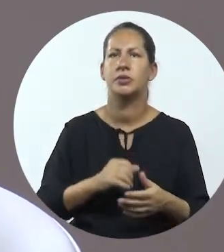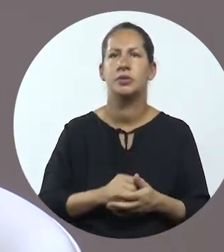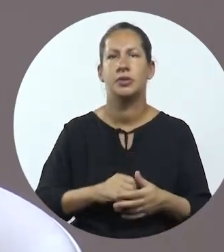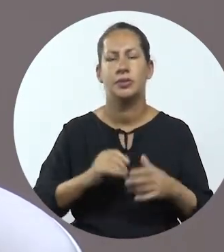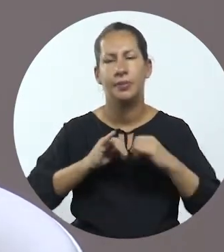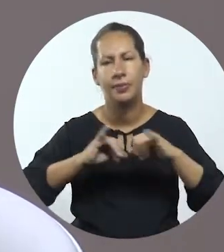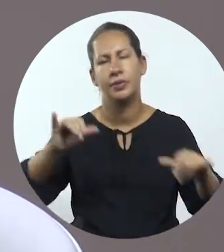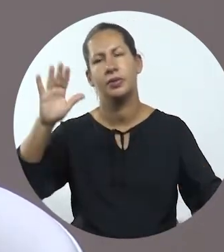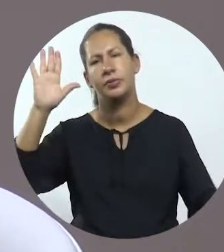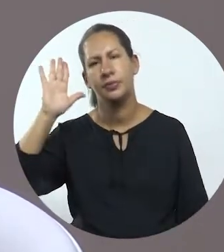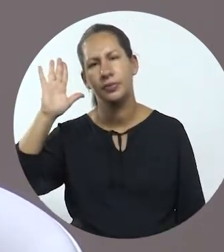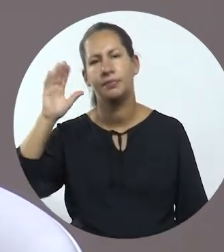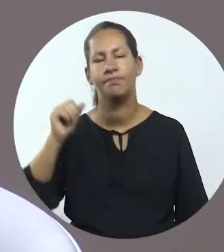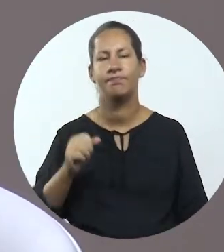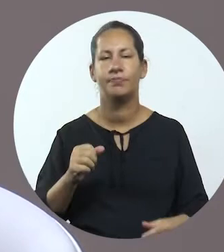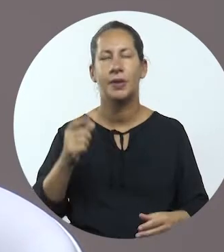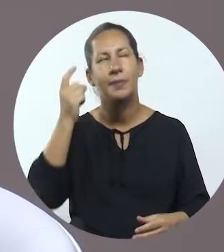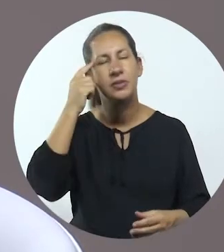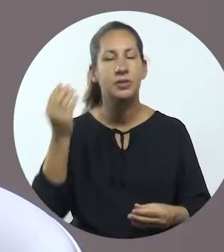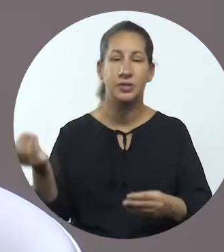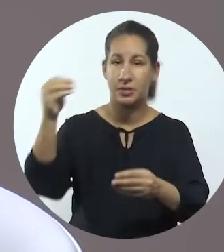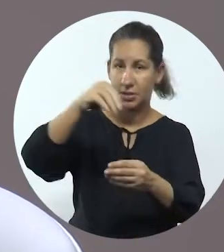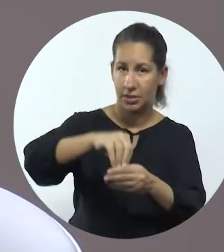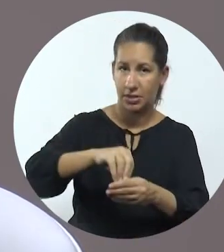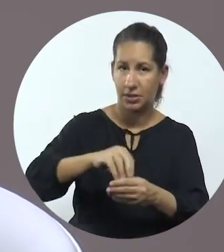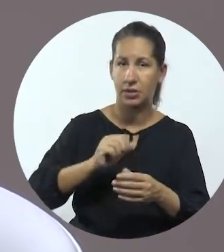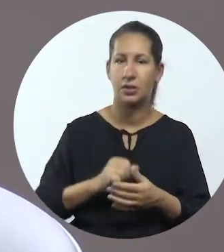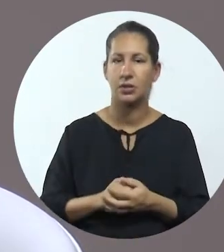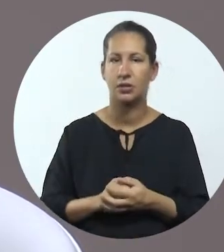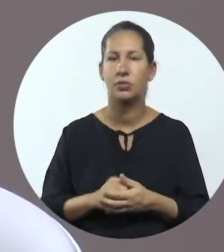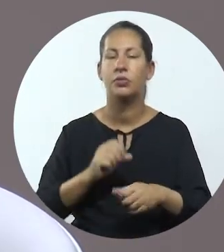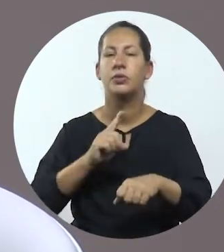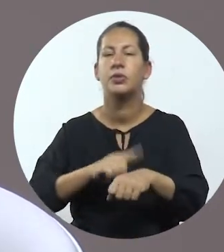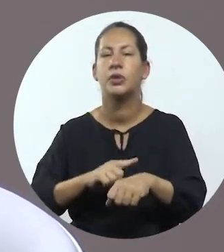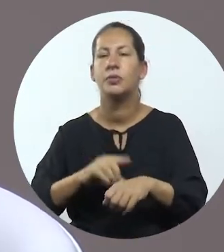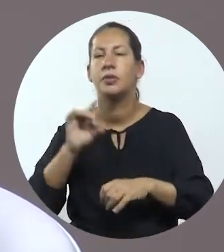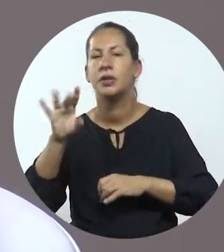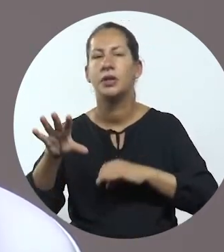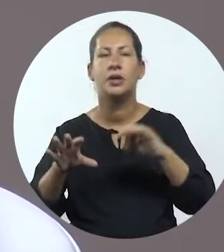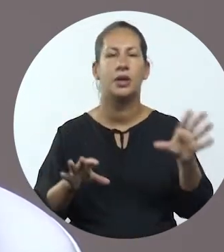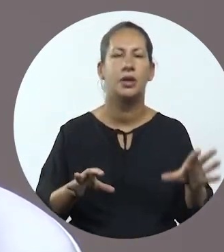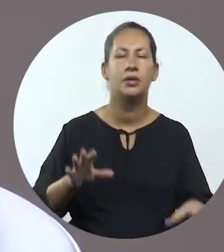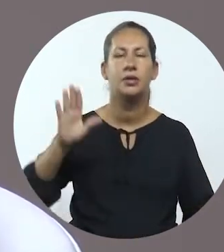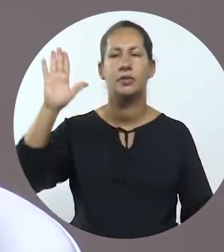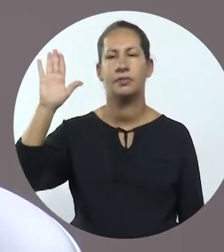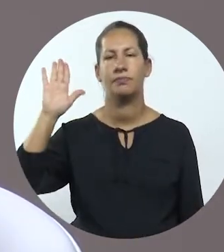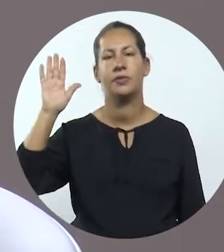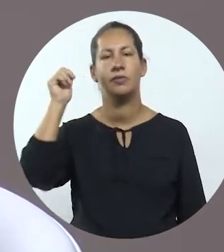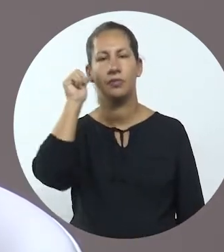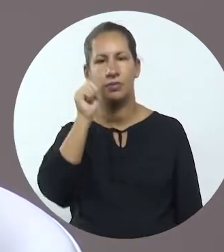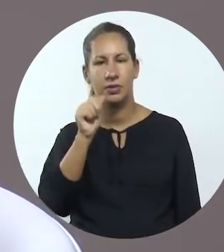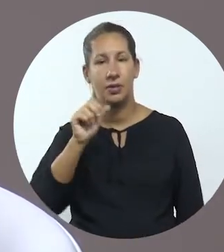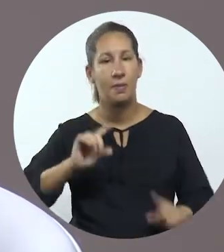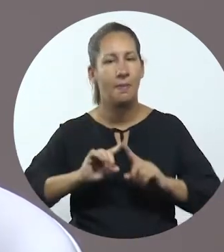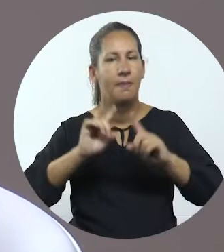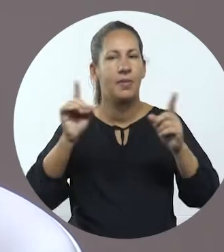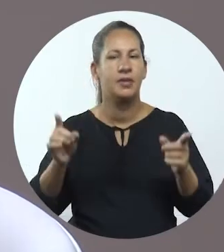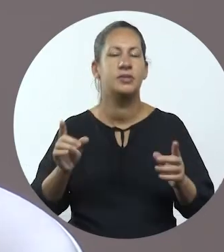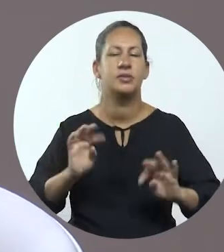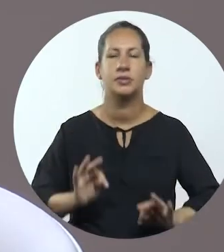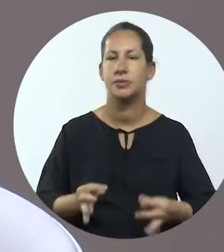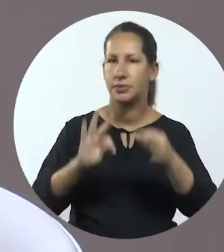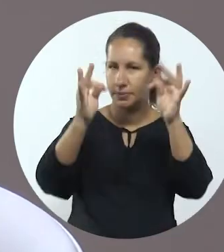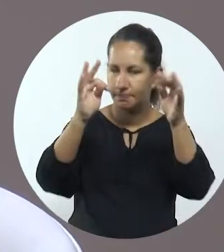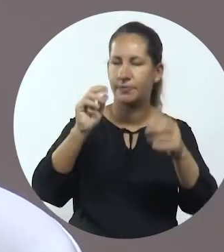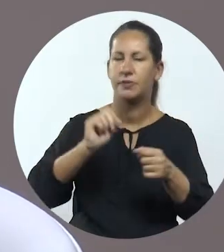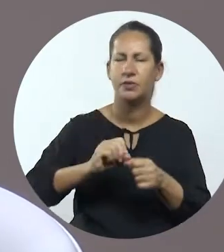eleitoral. Pensamos em inserir também um tema voltado para a candidatura feminina, mas na abordagem técnica, a gente